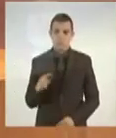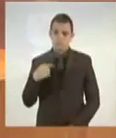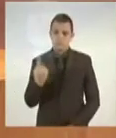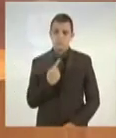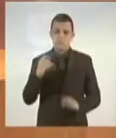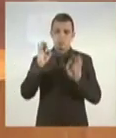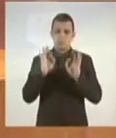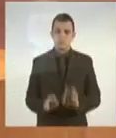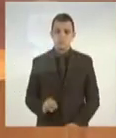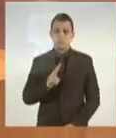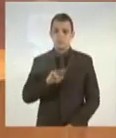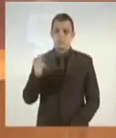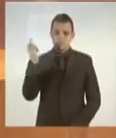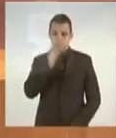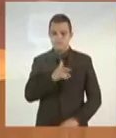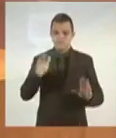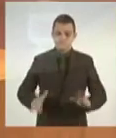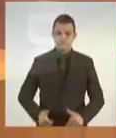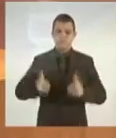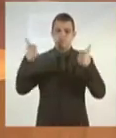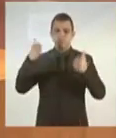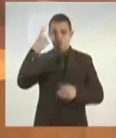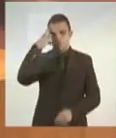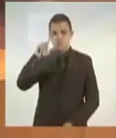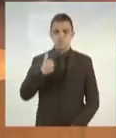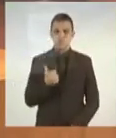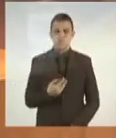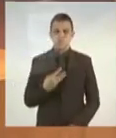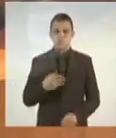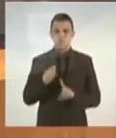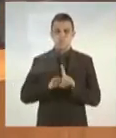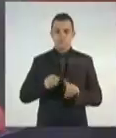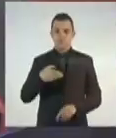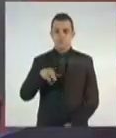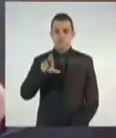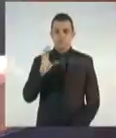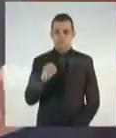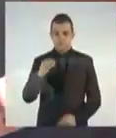certeza, vai fazer uma grande mobilização no dia 13 de março. Muito obrigado pela tolerância.